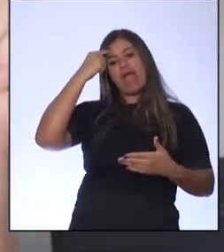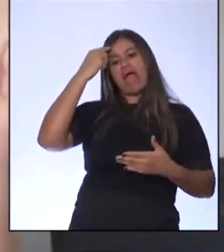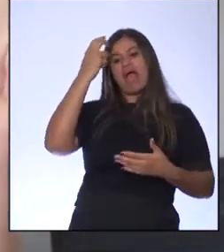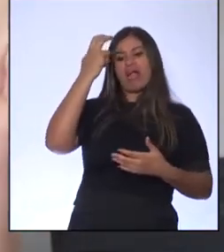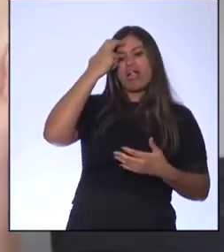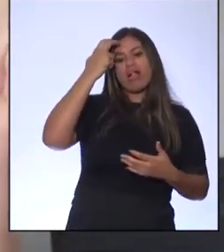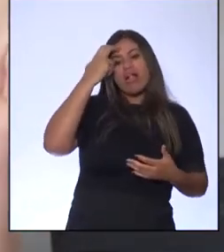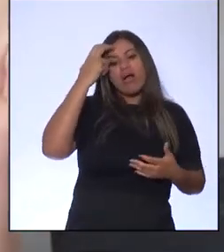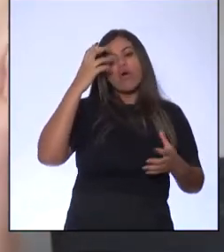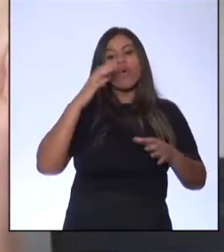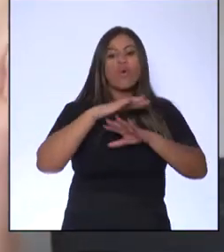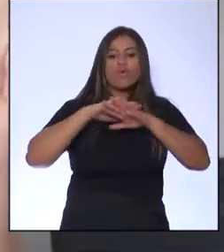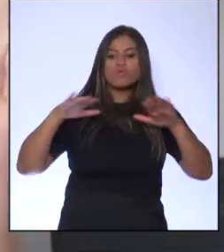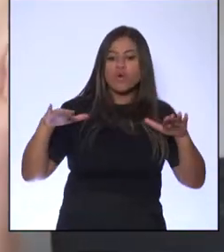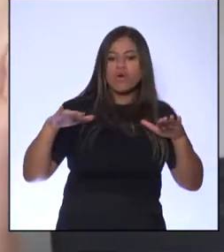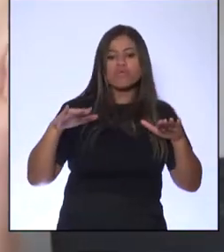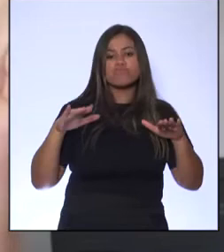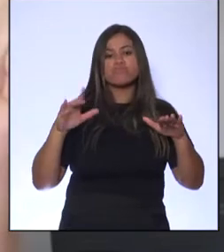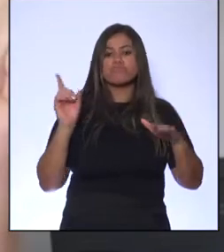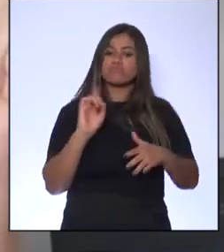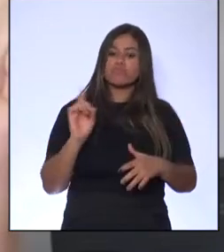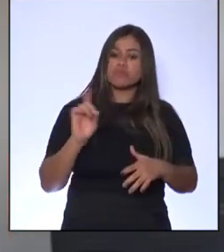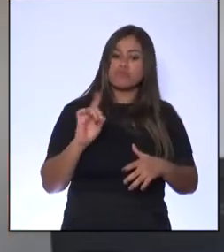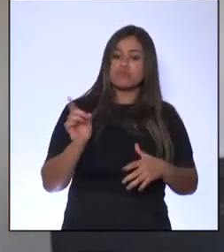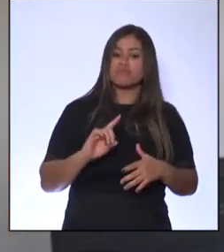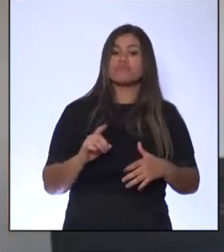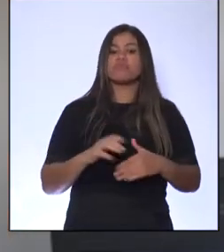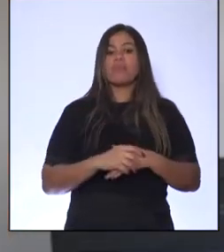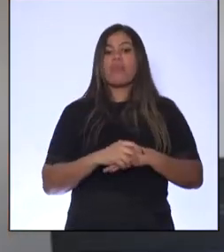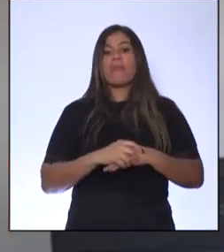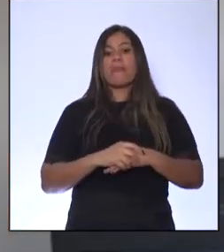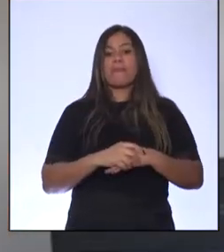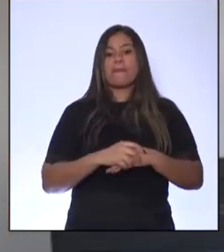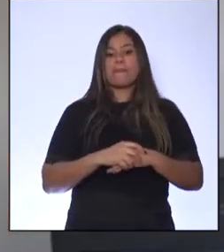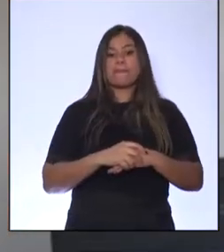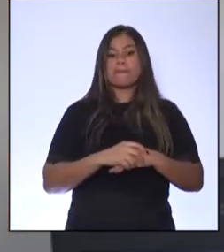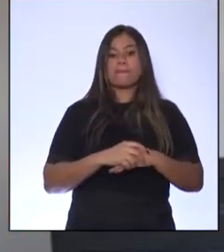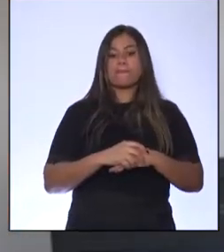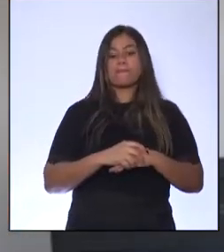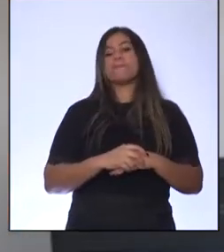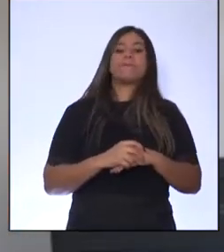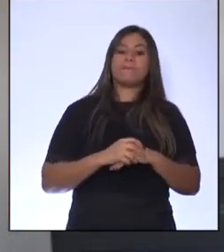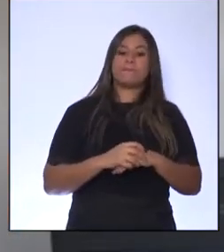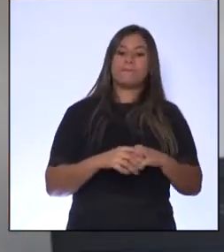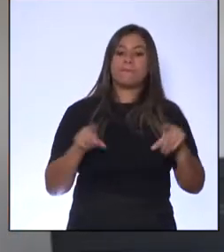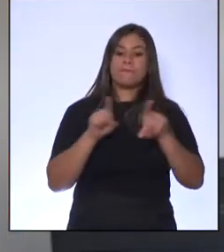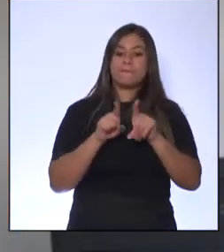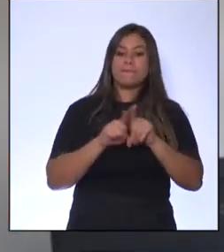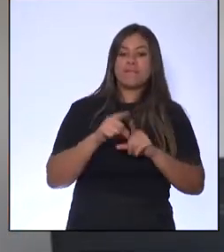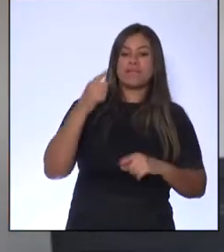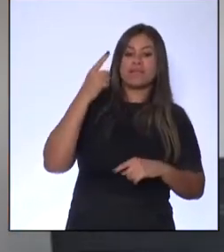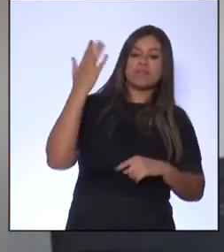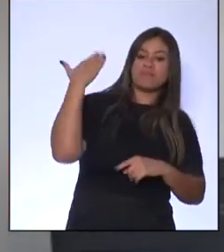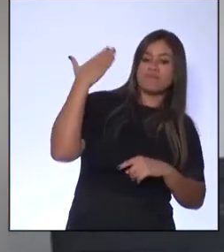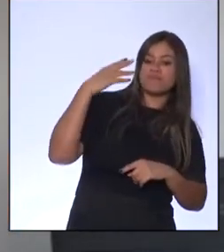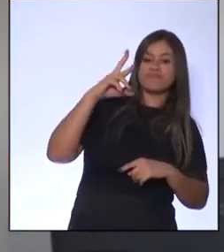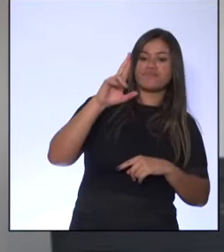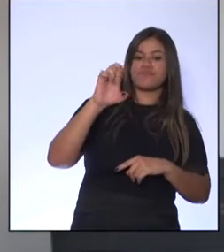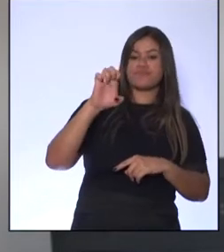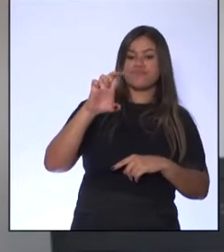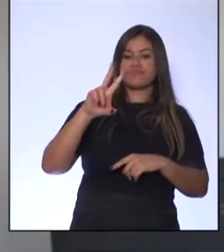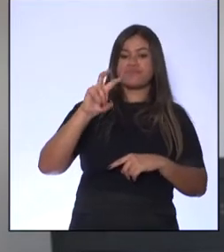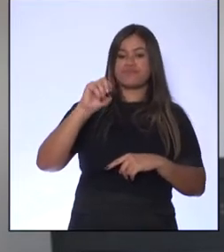só o conhecimento. A escola que nasceu em plena Revolução Industrial está agora